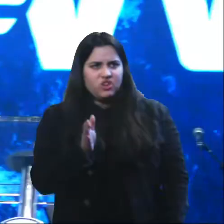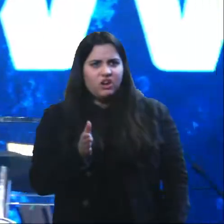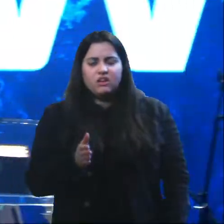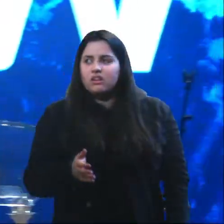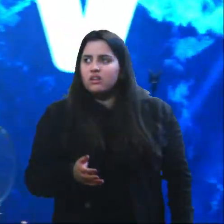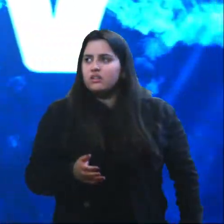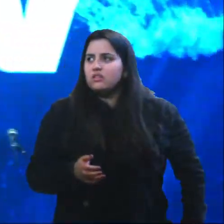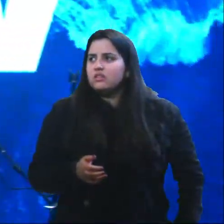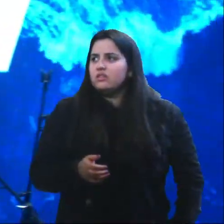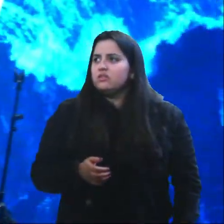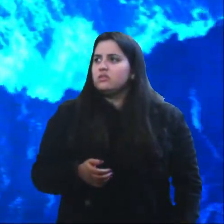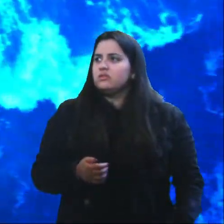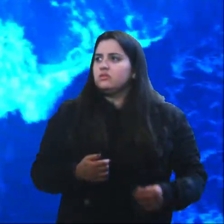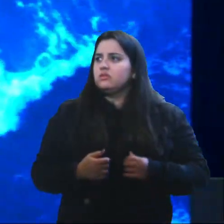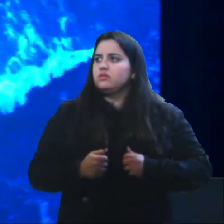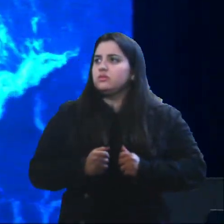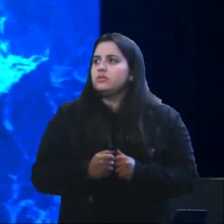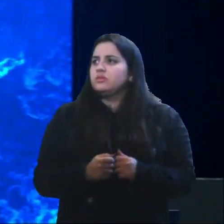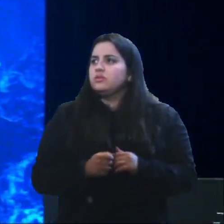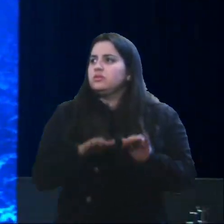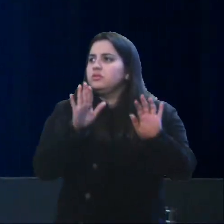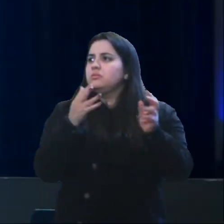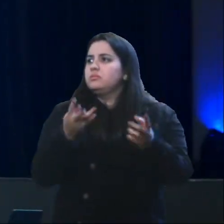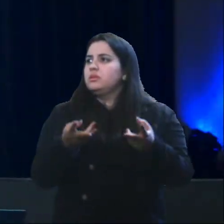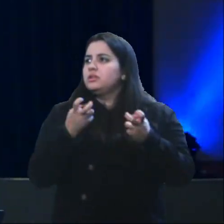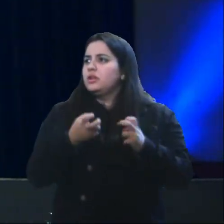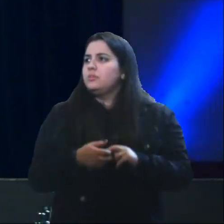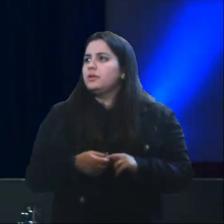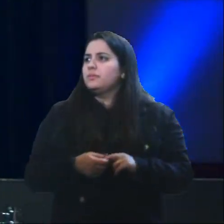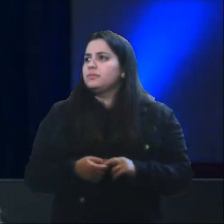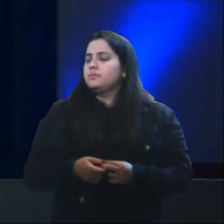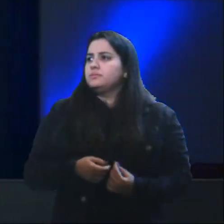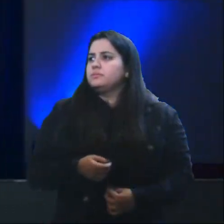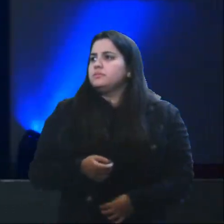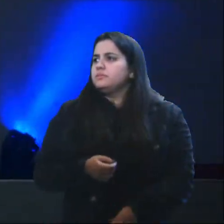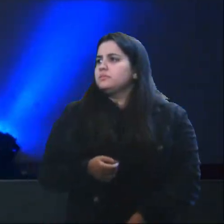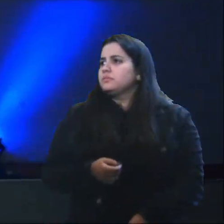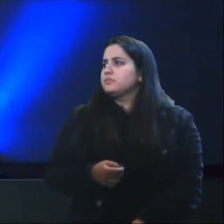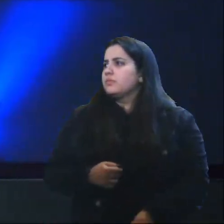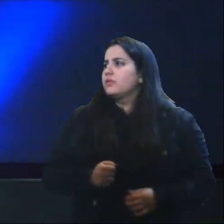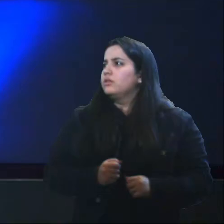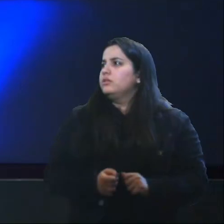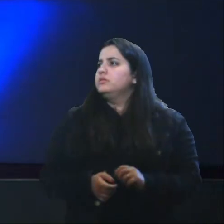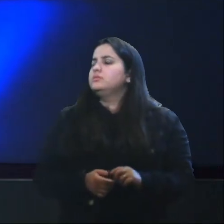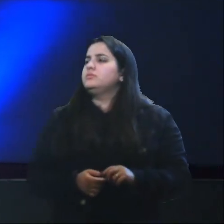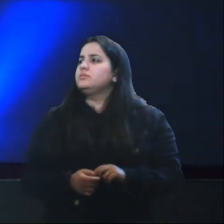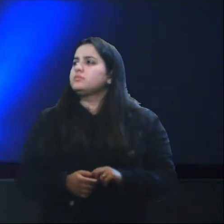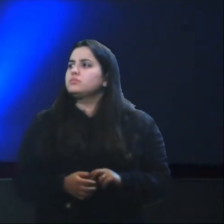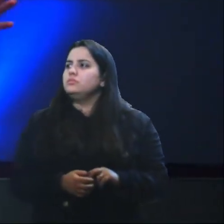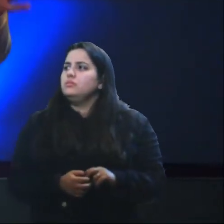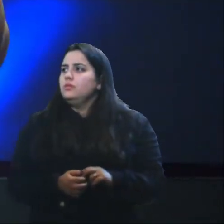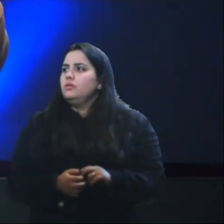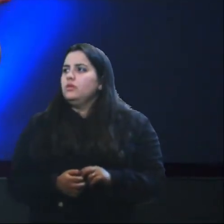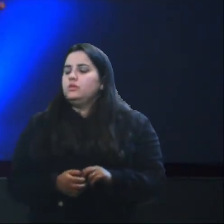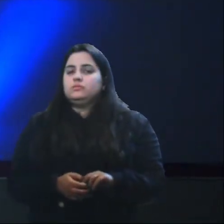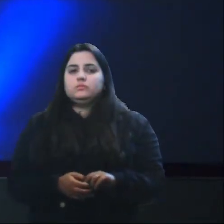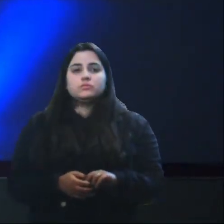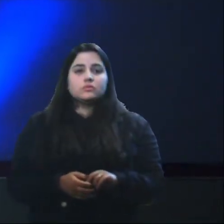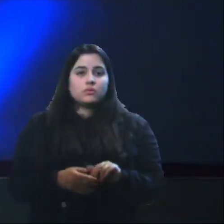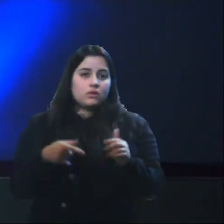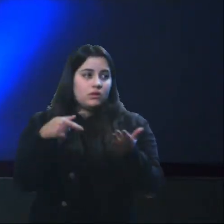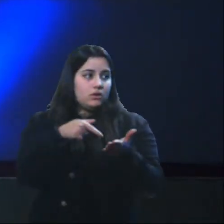Para pensar. Olha aqui para mim, faz silêncio. A Bíblia diz que aquele que se arrepender dos